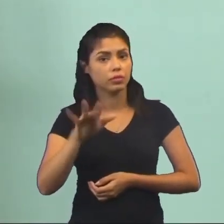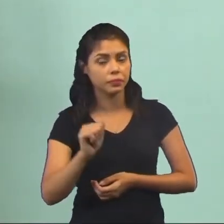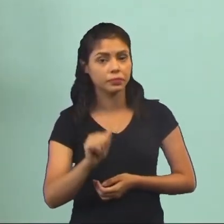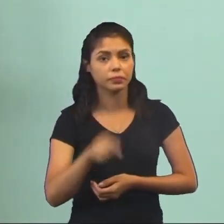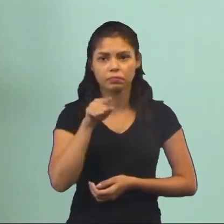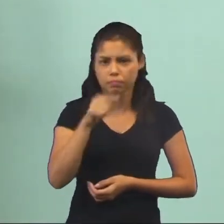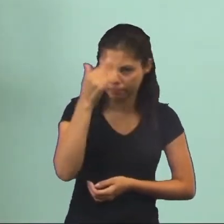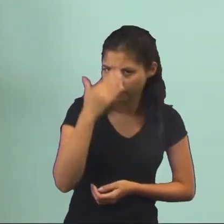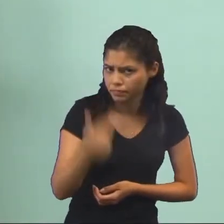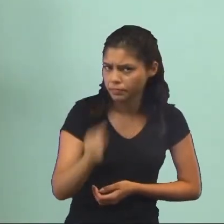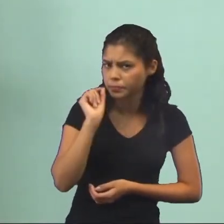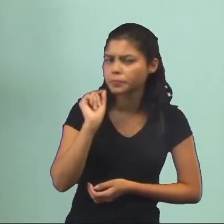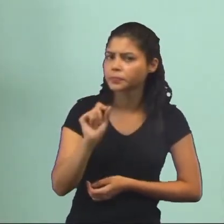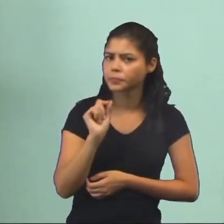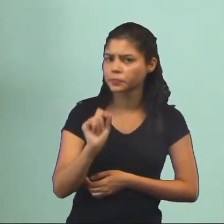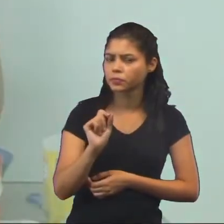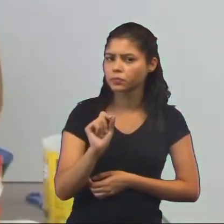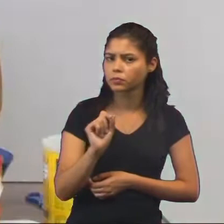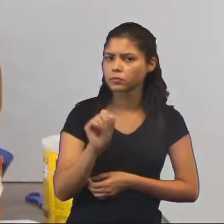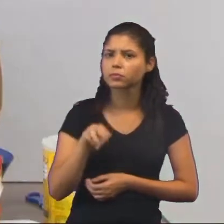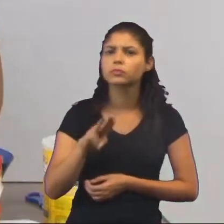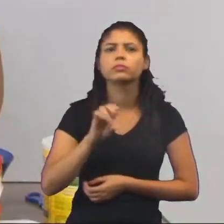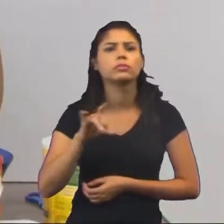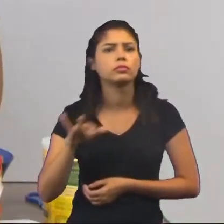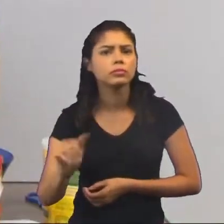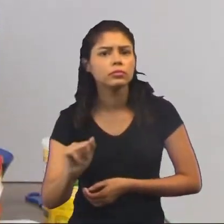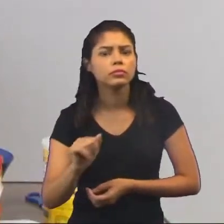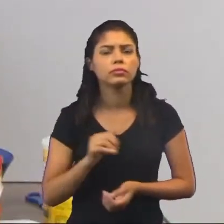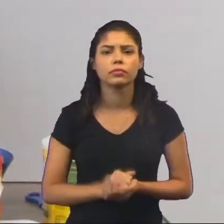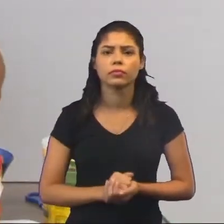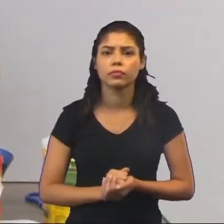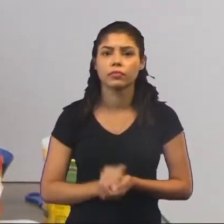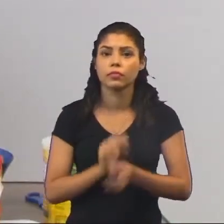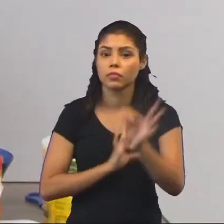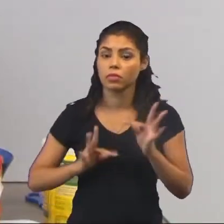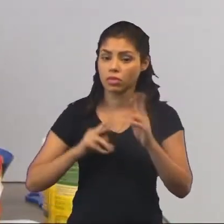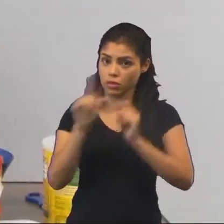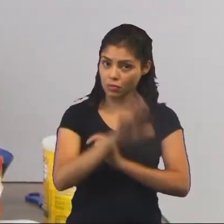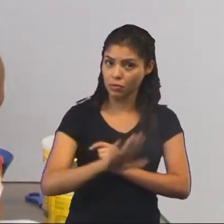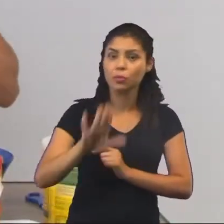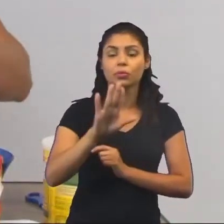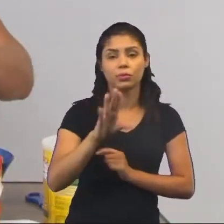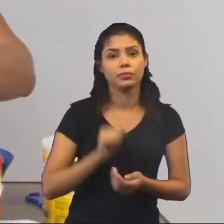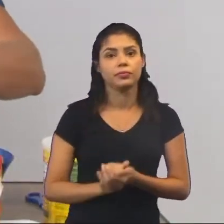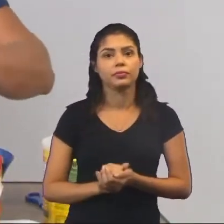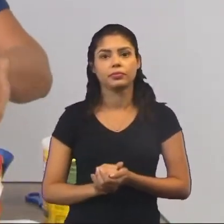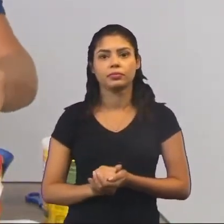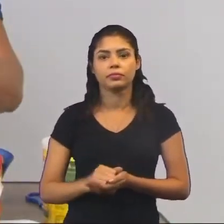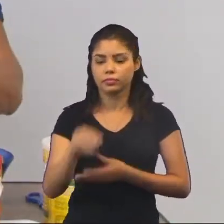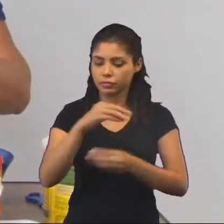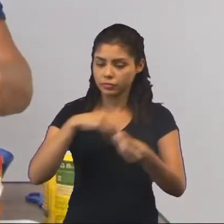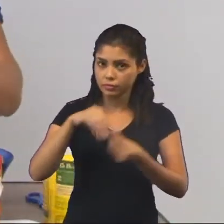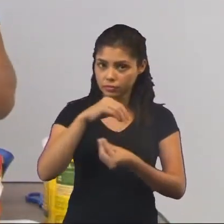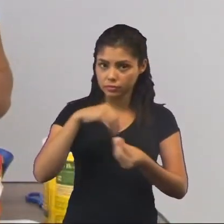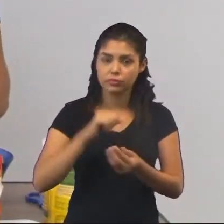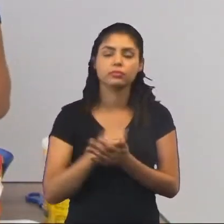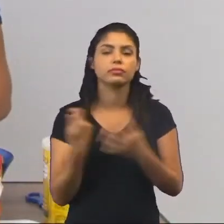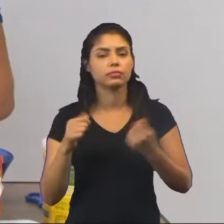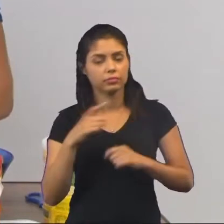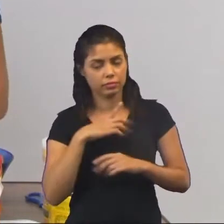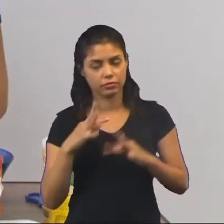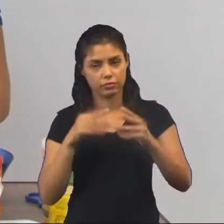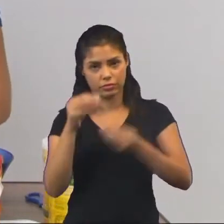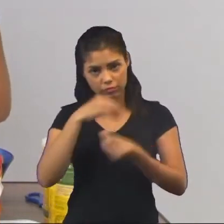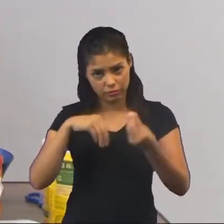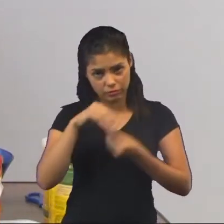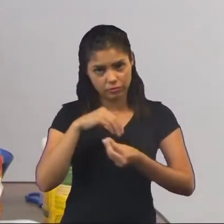homogênea. Vocês sabem o que é ficar uma massa homogênea? Ficar uma massa toda misturada, todos os ingredientes têm que ficar